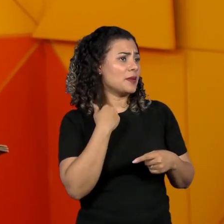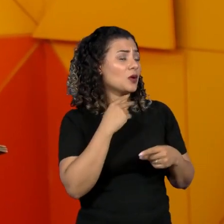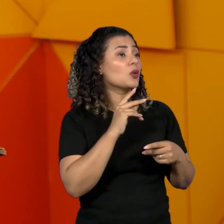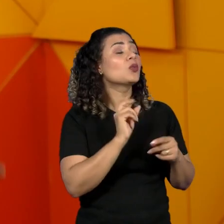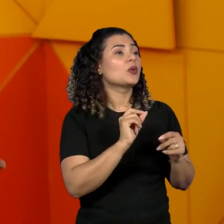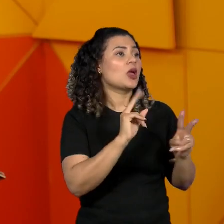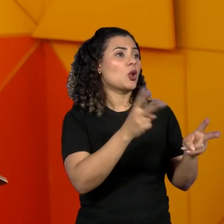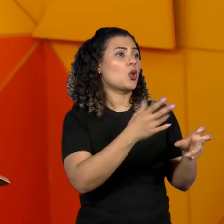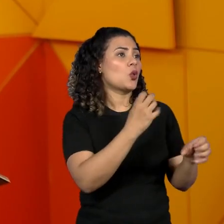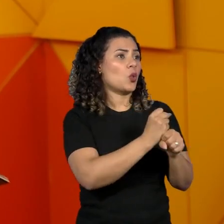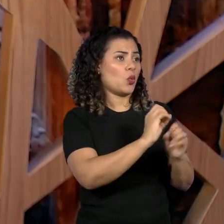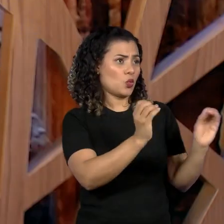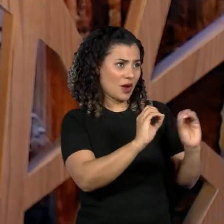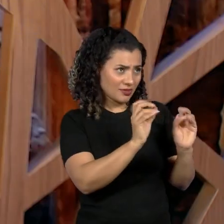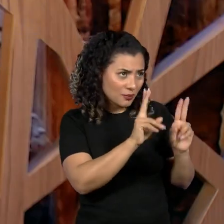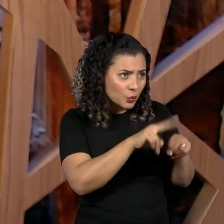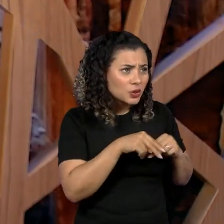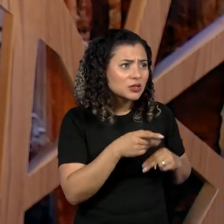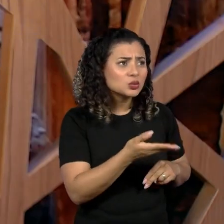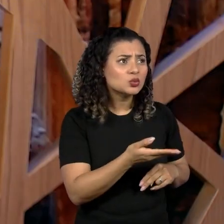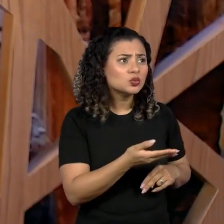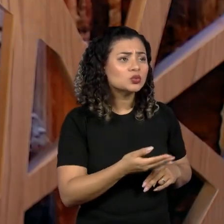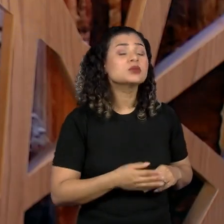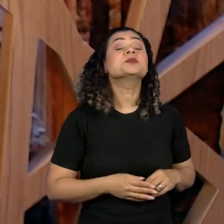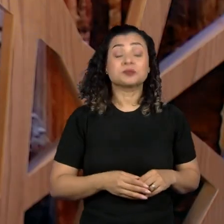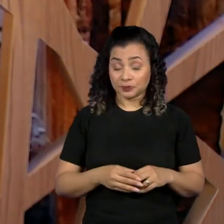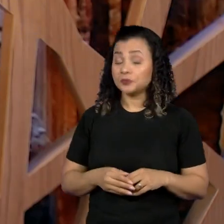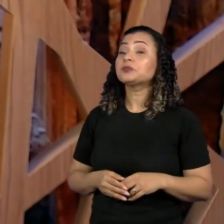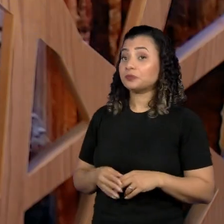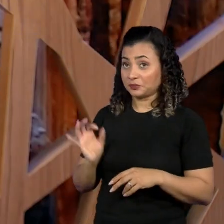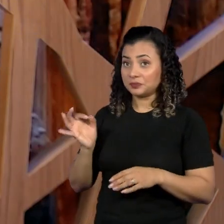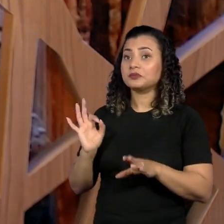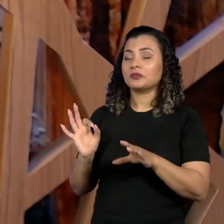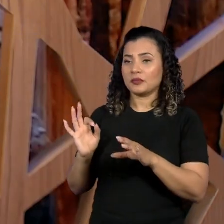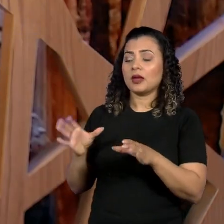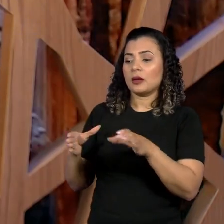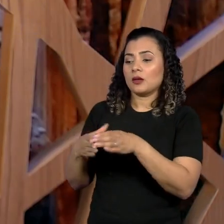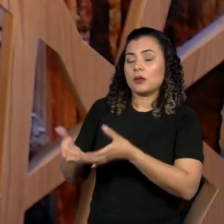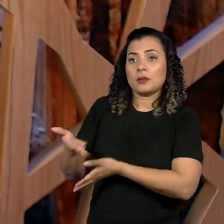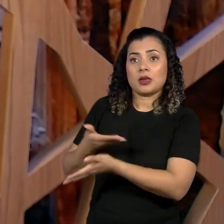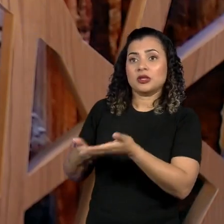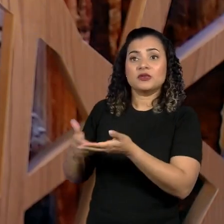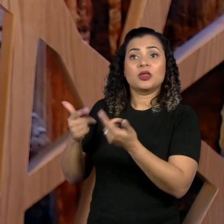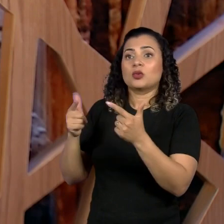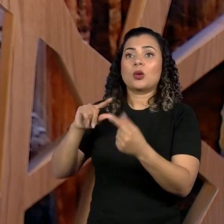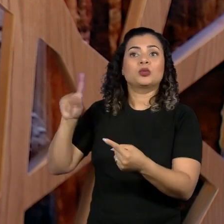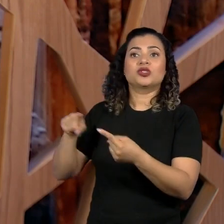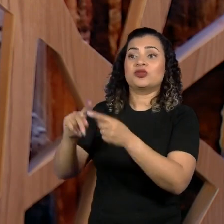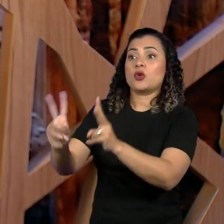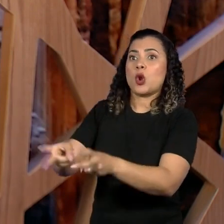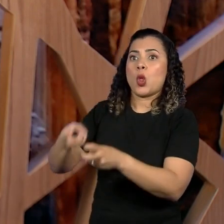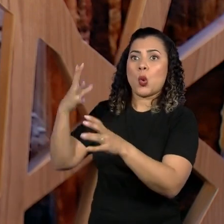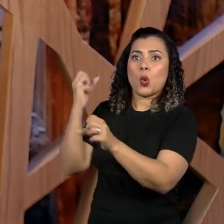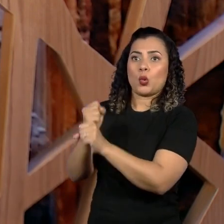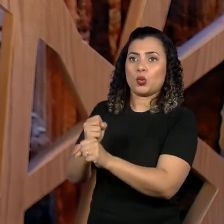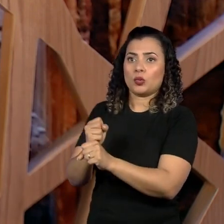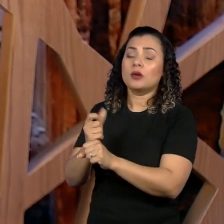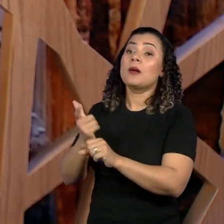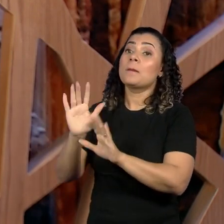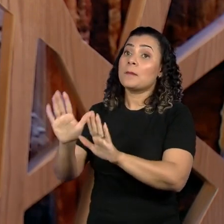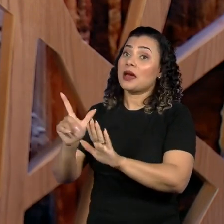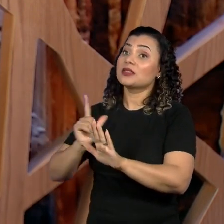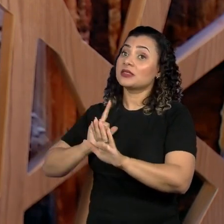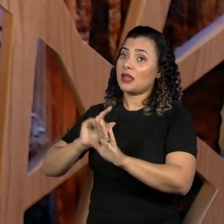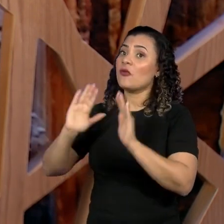fins lucrativos? Sim. As cooperativas elas não têm a finalidade lucrativa, mas têm finalidade